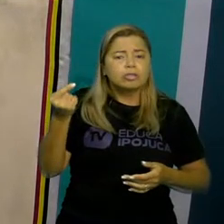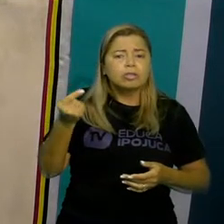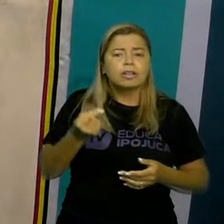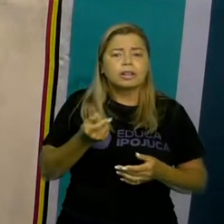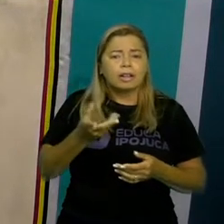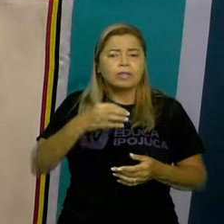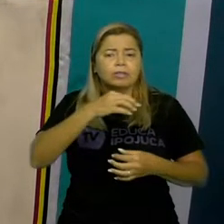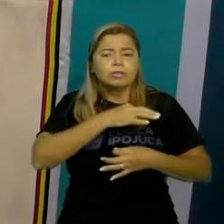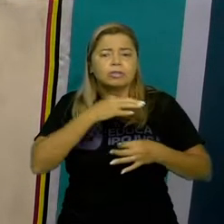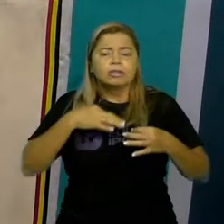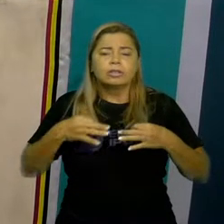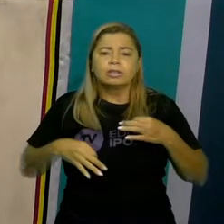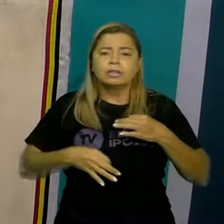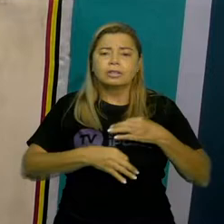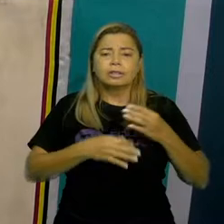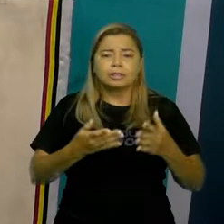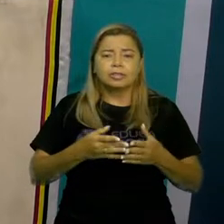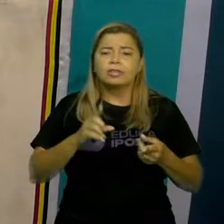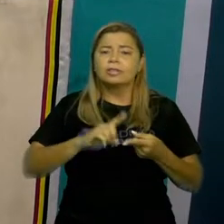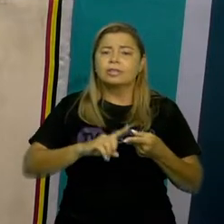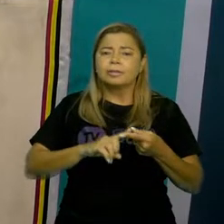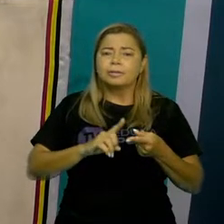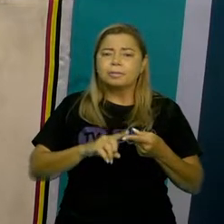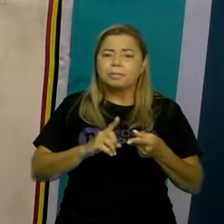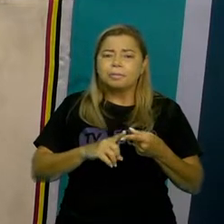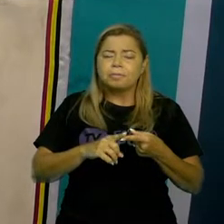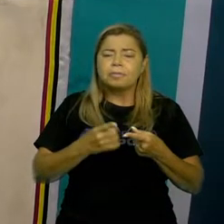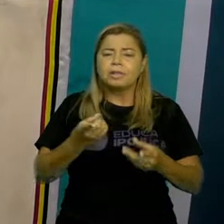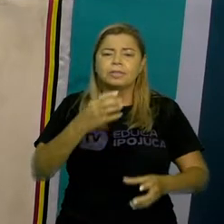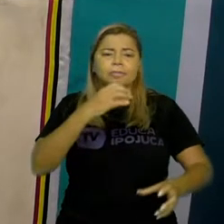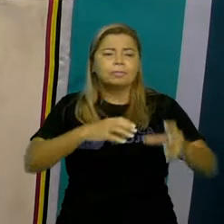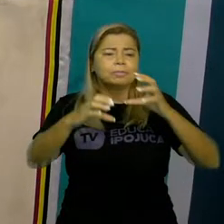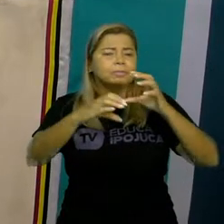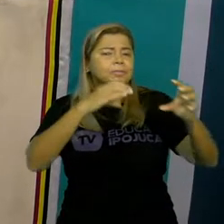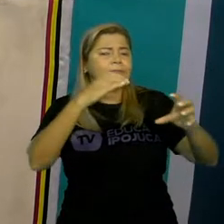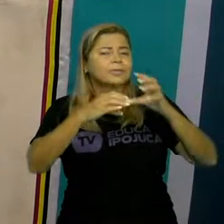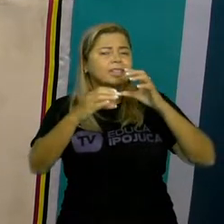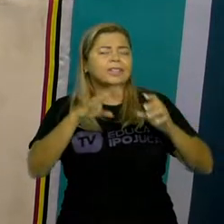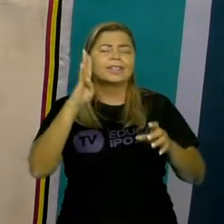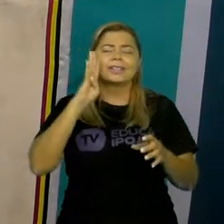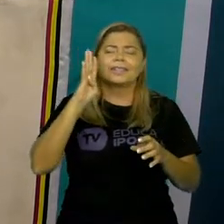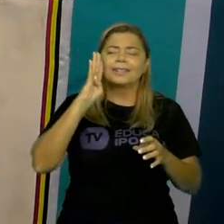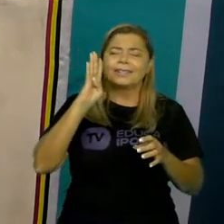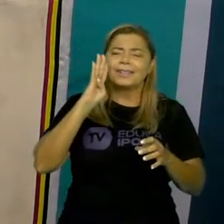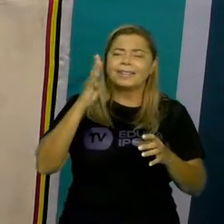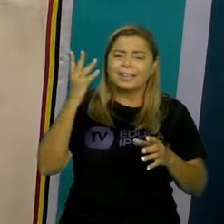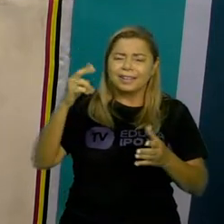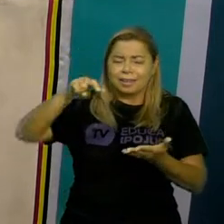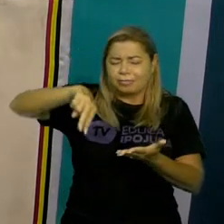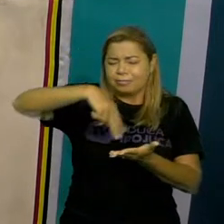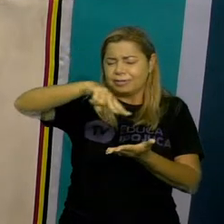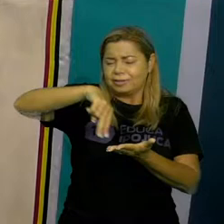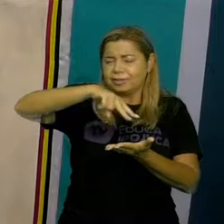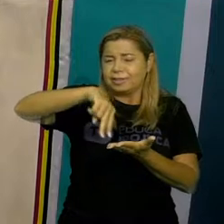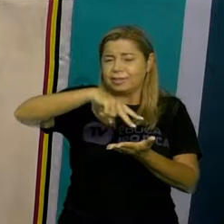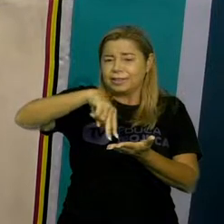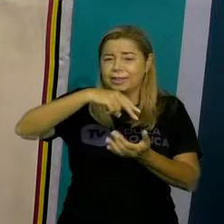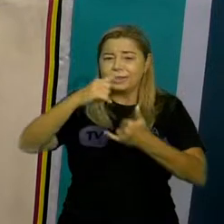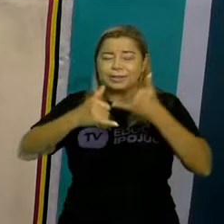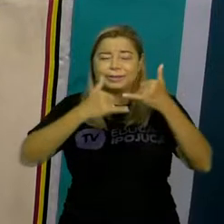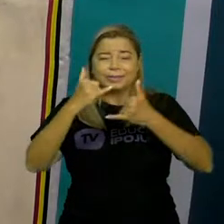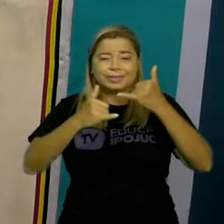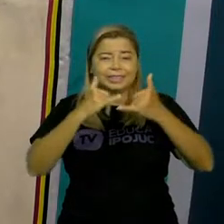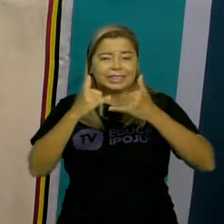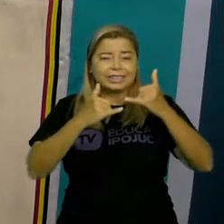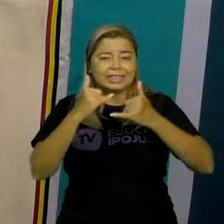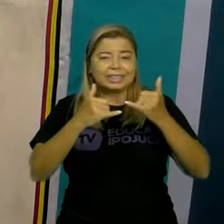sentidos. Tivemos uma música bem legal de patati, patatá, que a gente brincou, se movimentou.